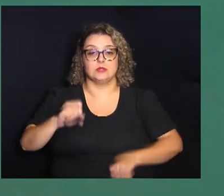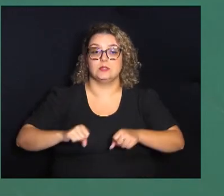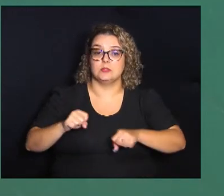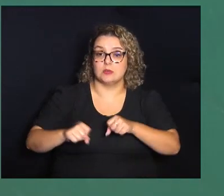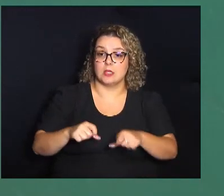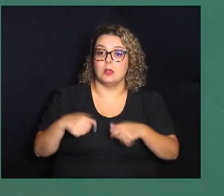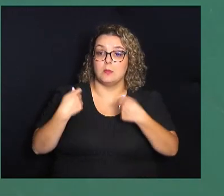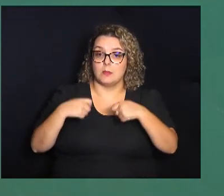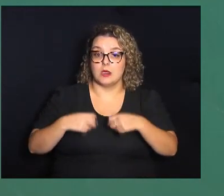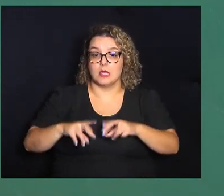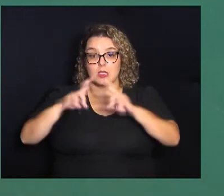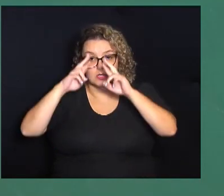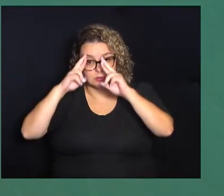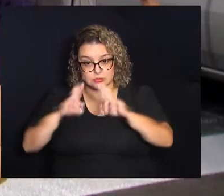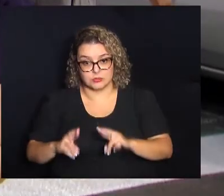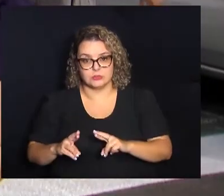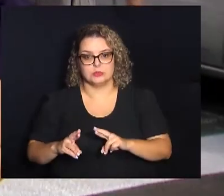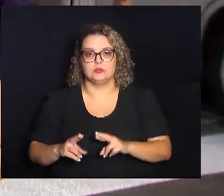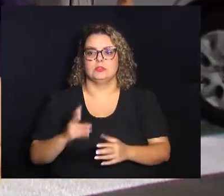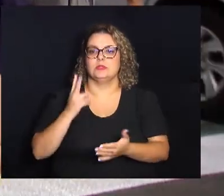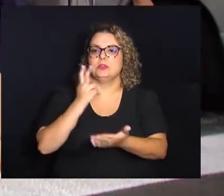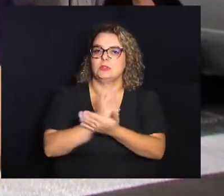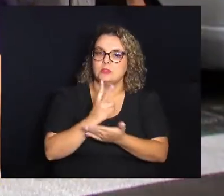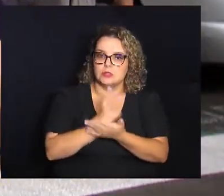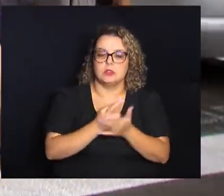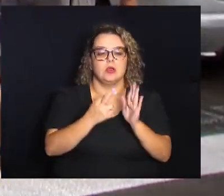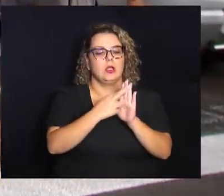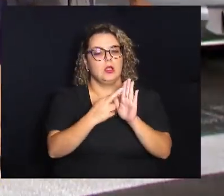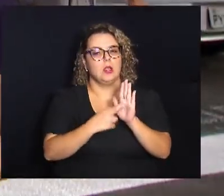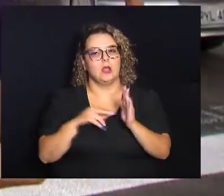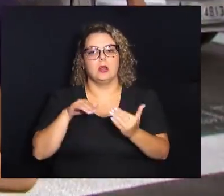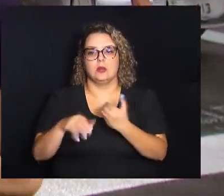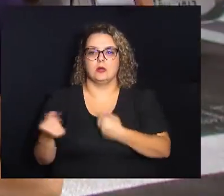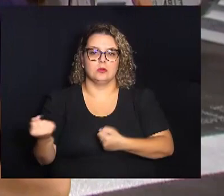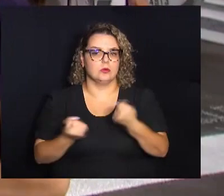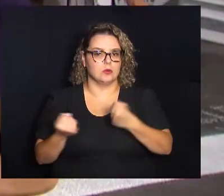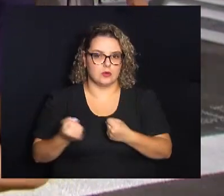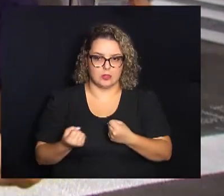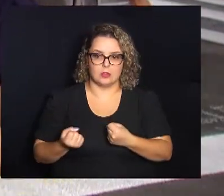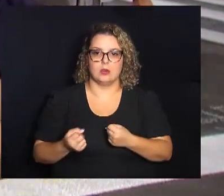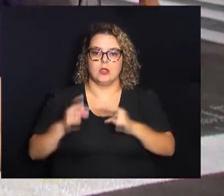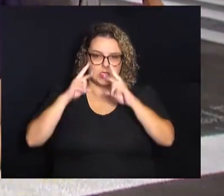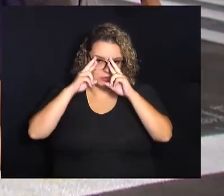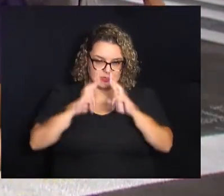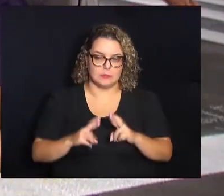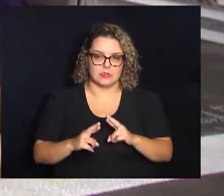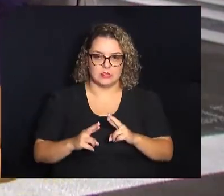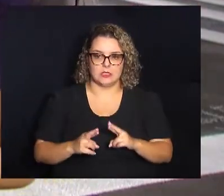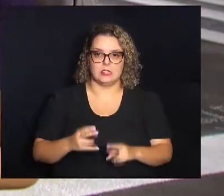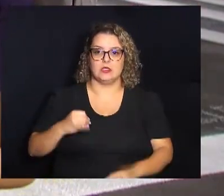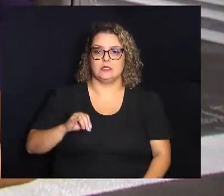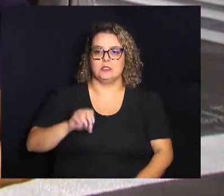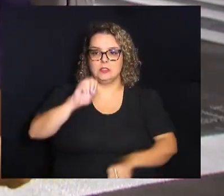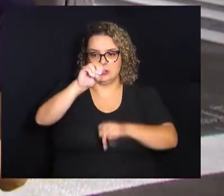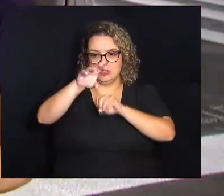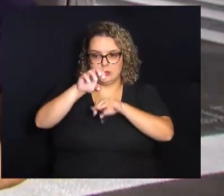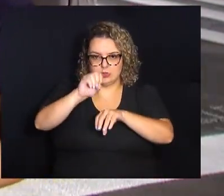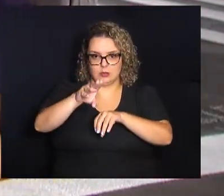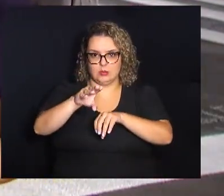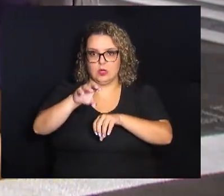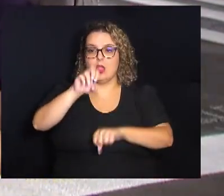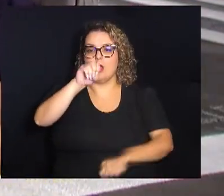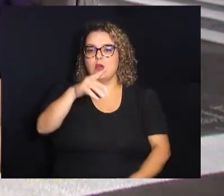precisa respeitar as mesmas regras de trânsito que um veículo automotor respeita. Então, se o semáforo fecha,